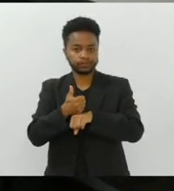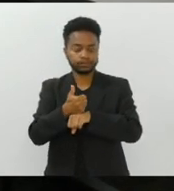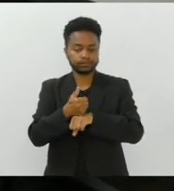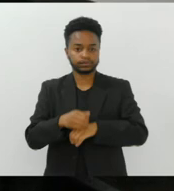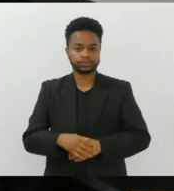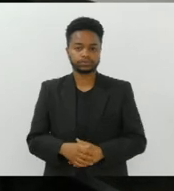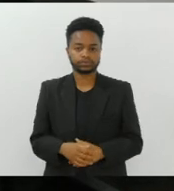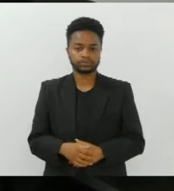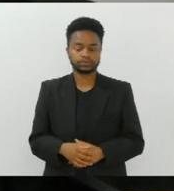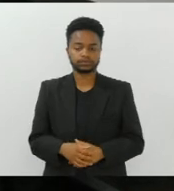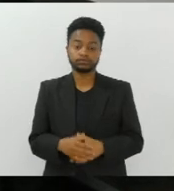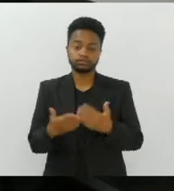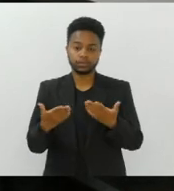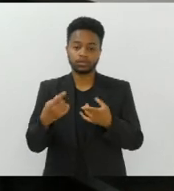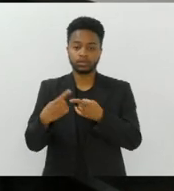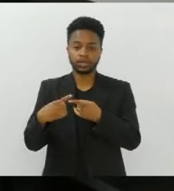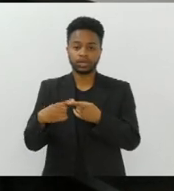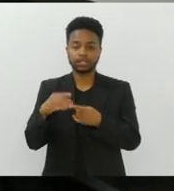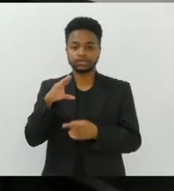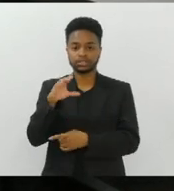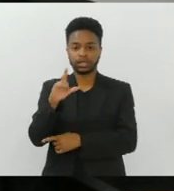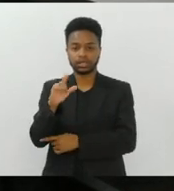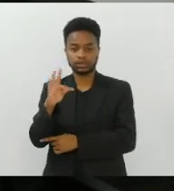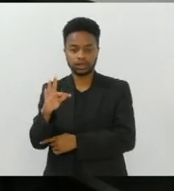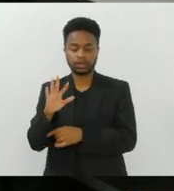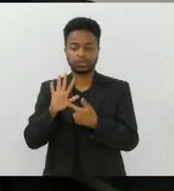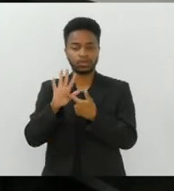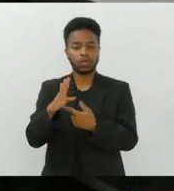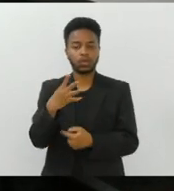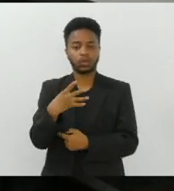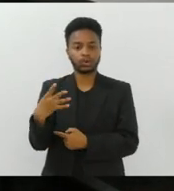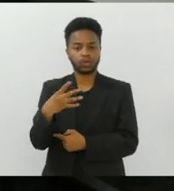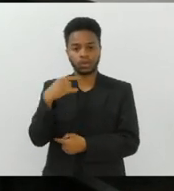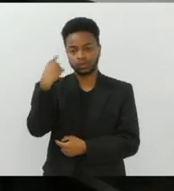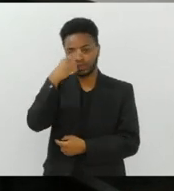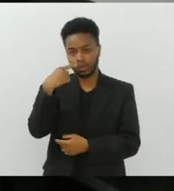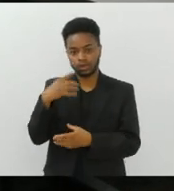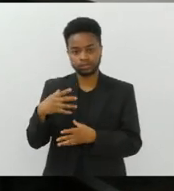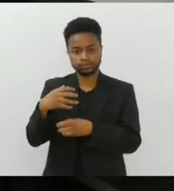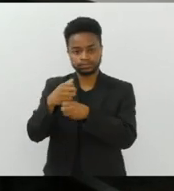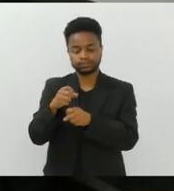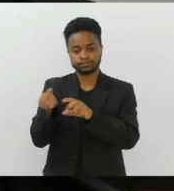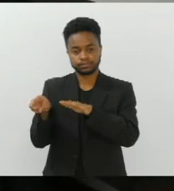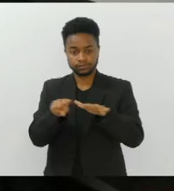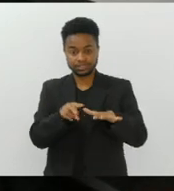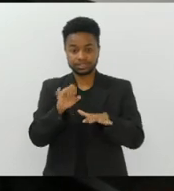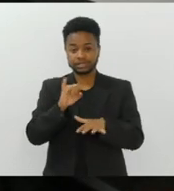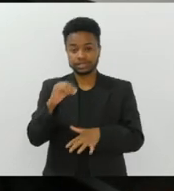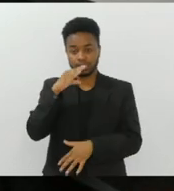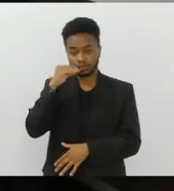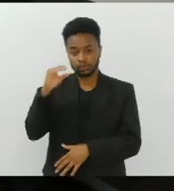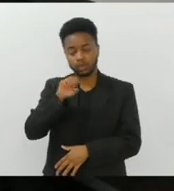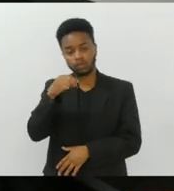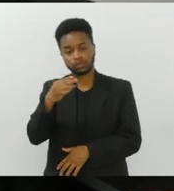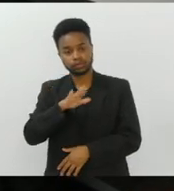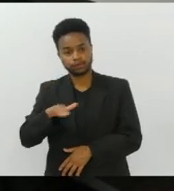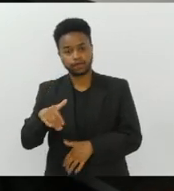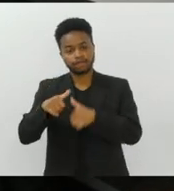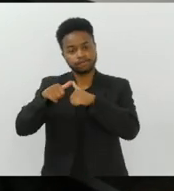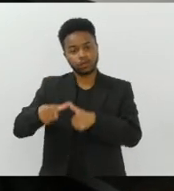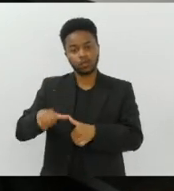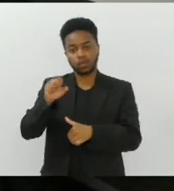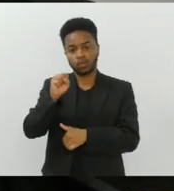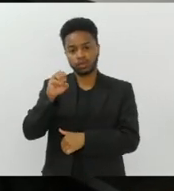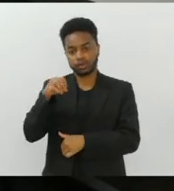seletista, que é de 44 horas. Quer dizer, uma criança, um adolescente, que permaneça 80 horas em uma